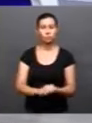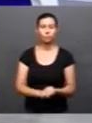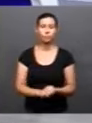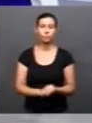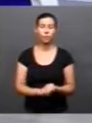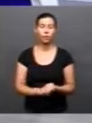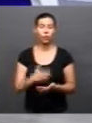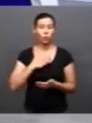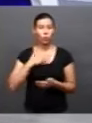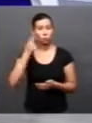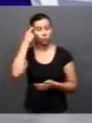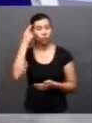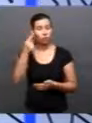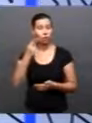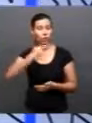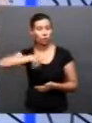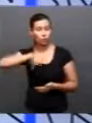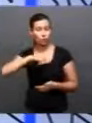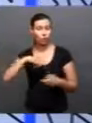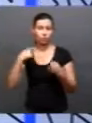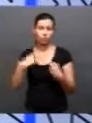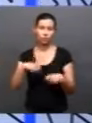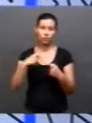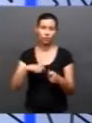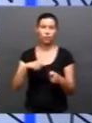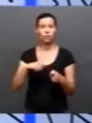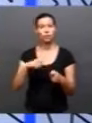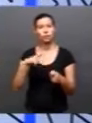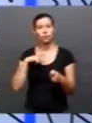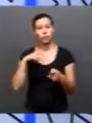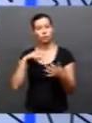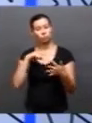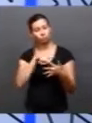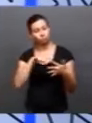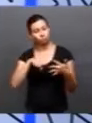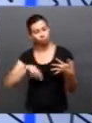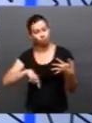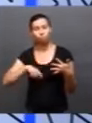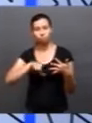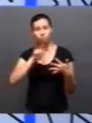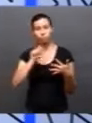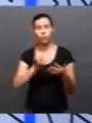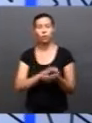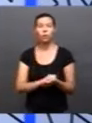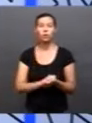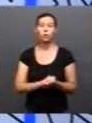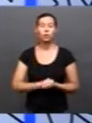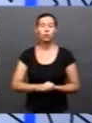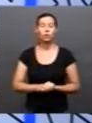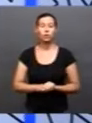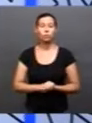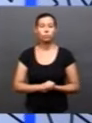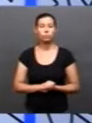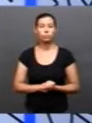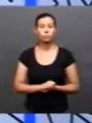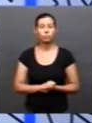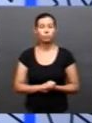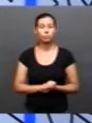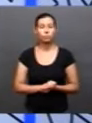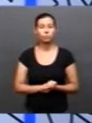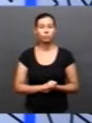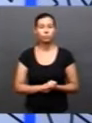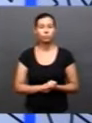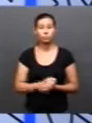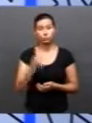de pensar que a gente tem que ter critérios, inclusive jornalistas, para selecionar algumas coisas que têm uma perspectiva mais